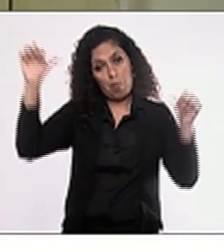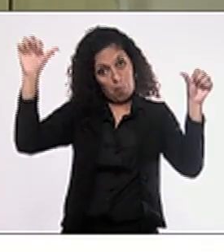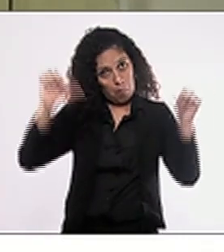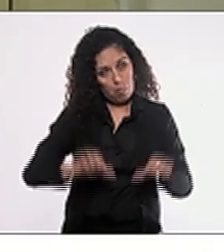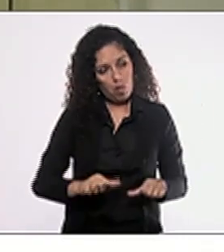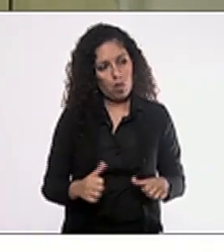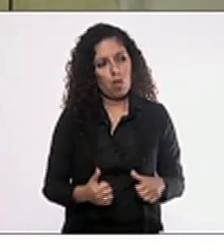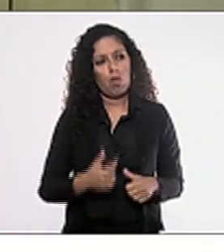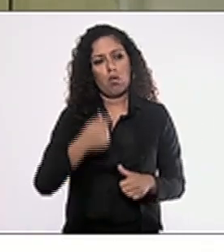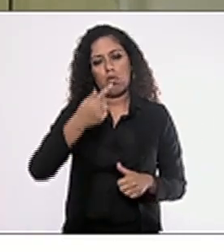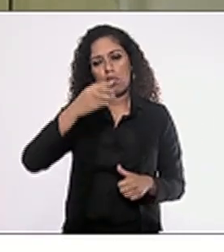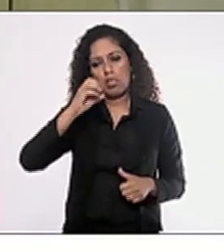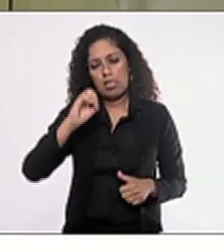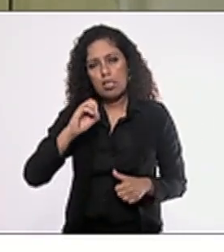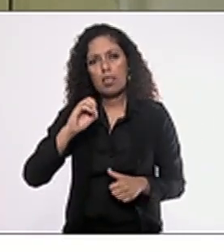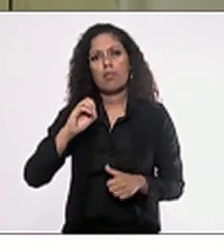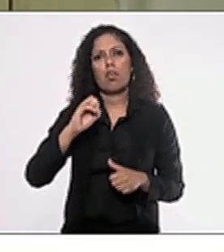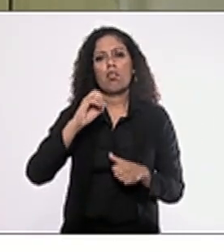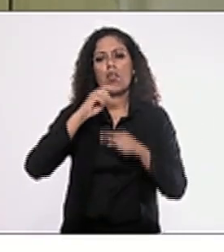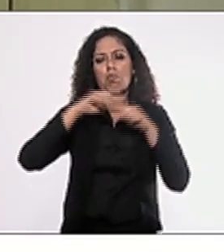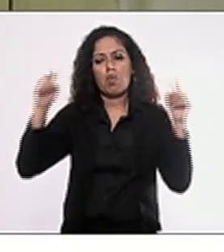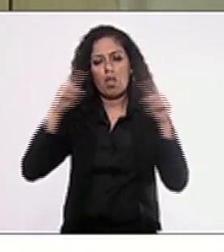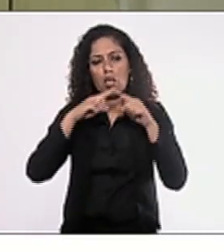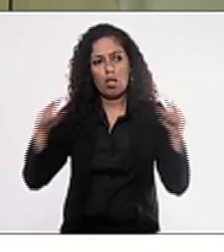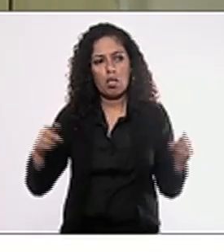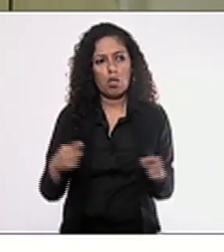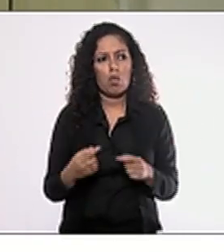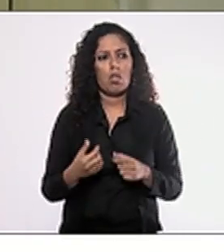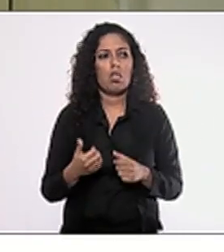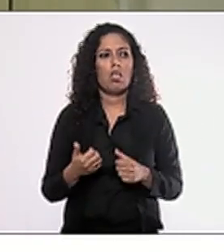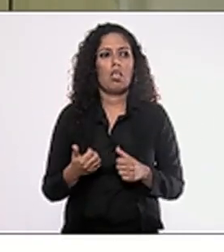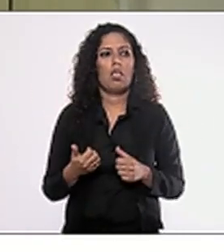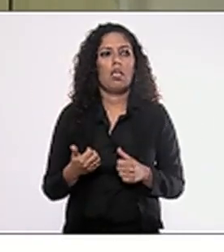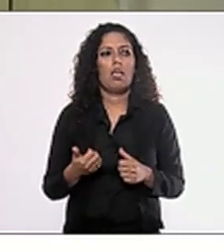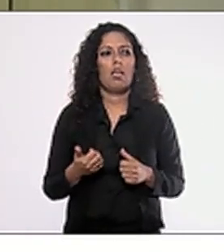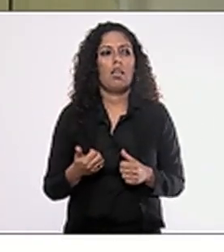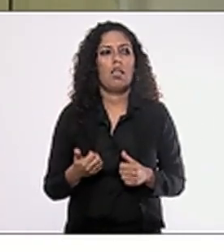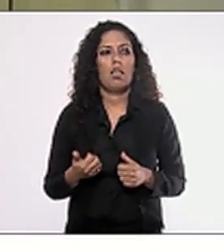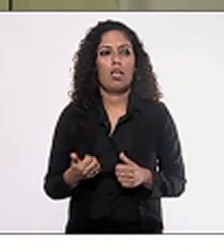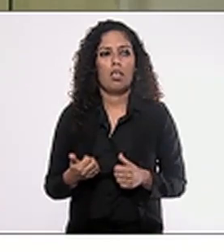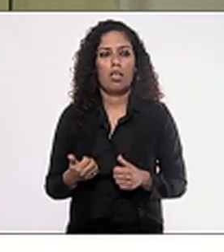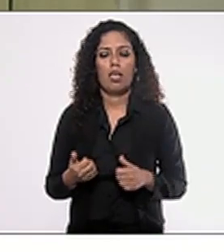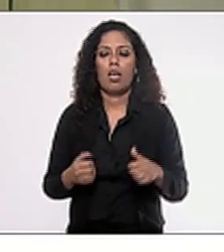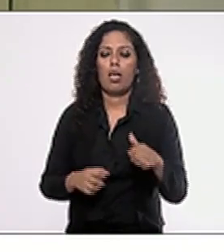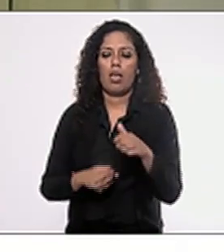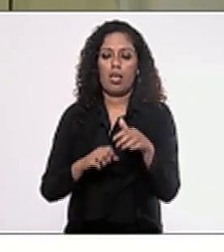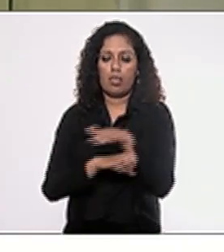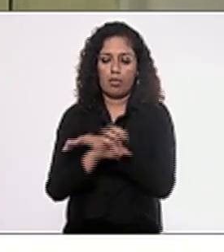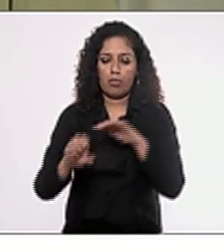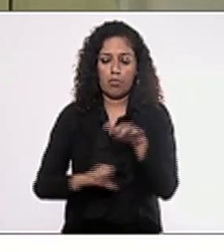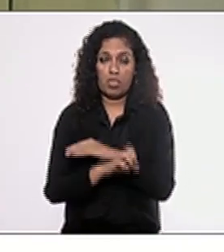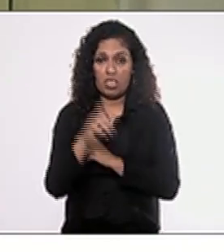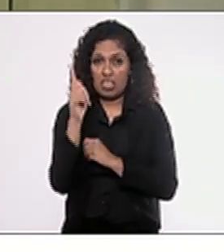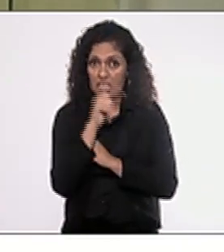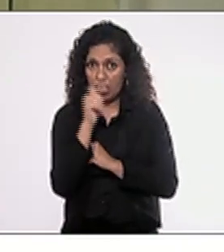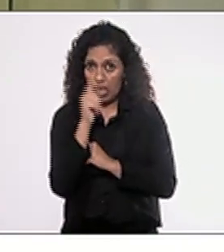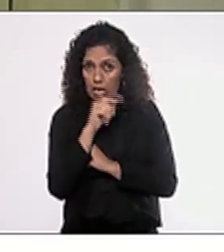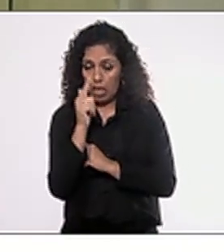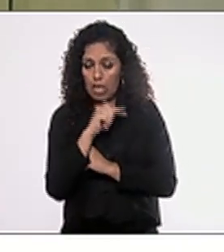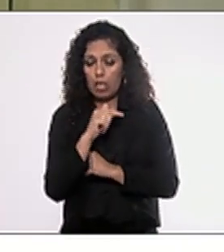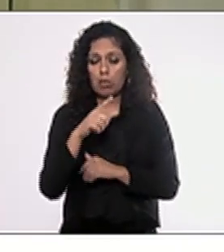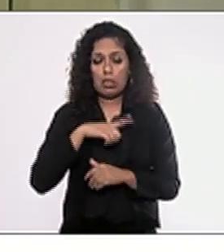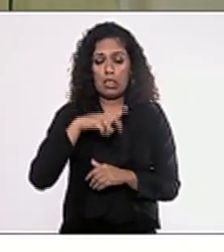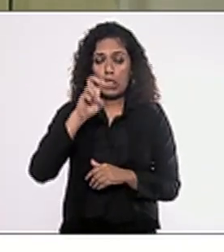no juizado 70 mil processos ano passado, a SEDAI tem 5 mil, então ela tem bastante processo, mas nada que se compare à Light.